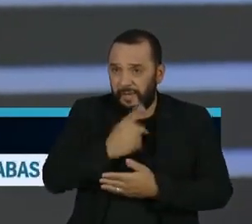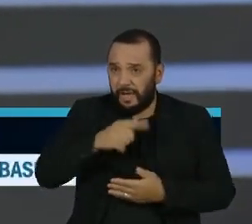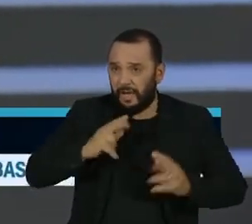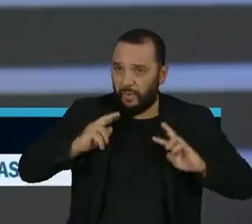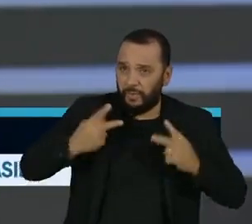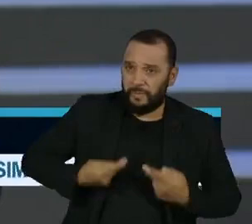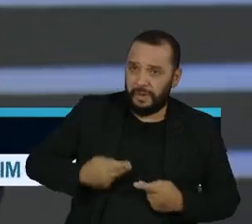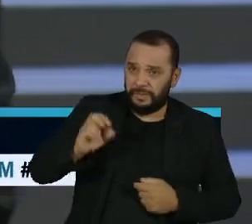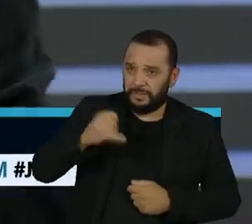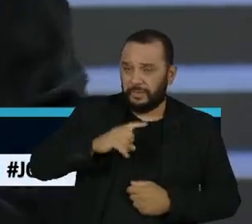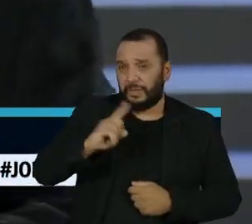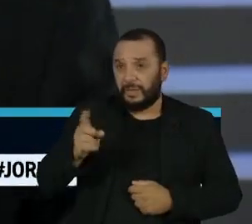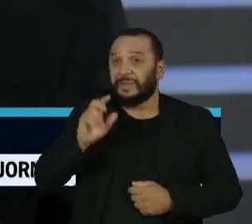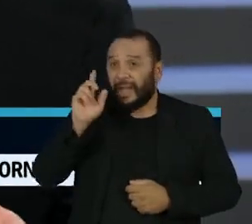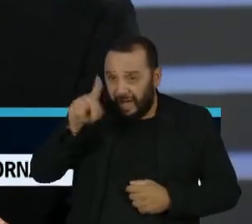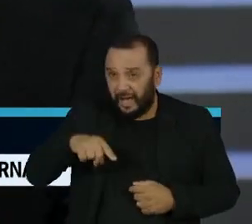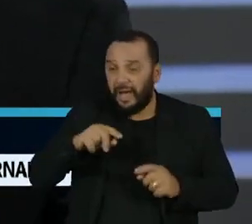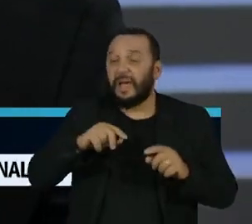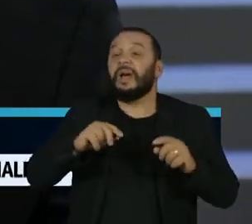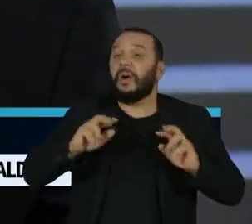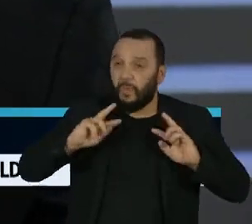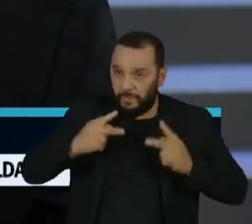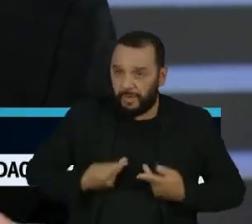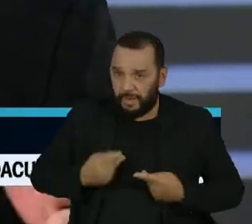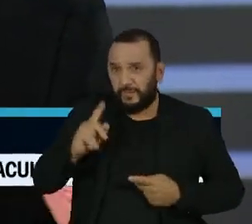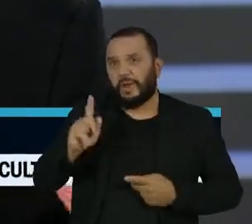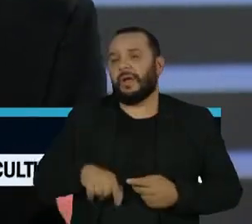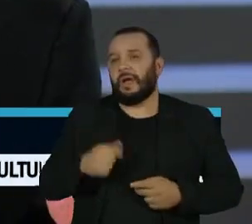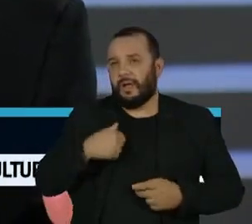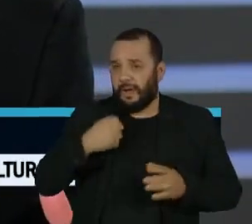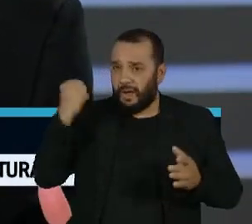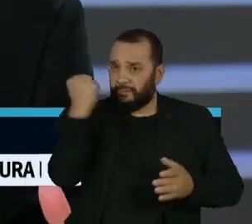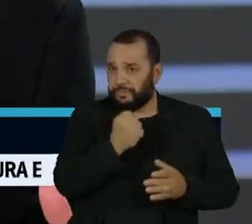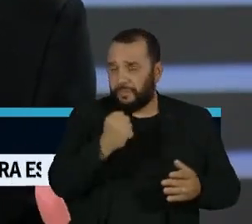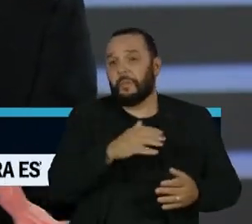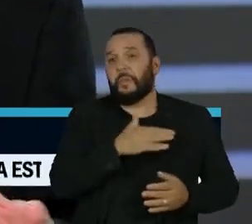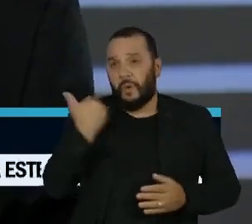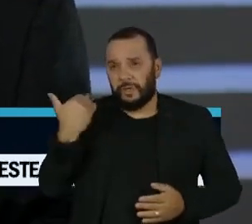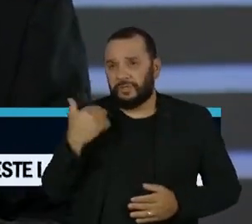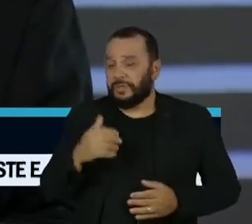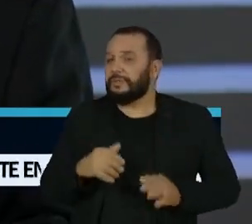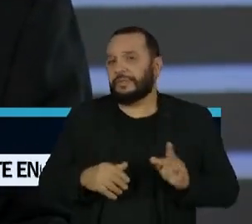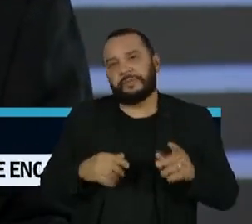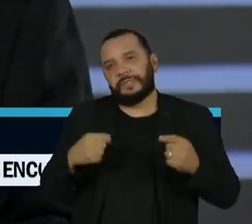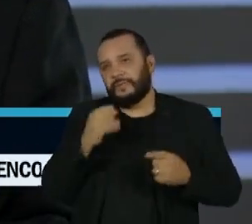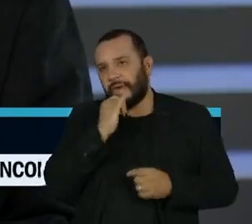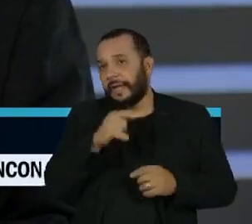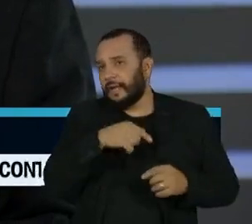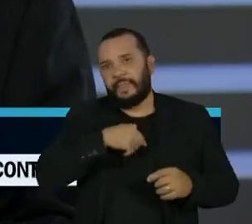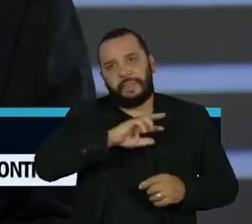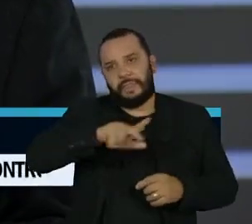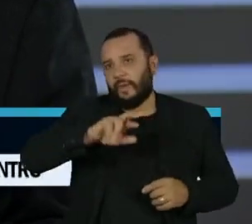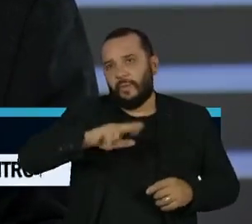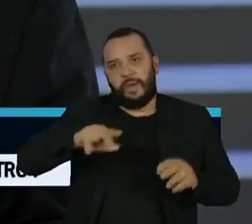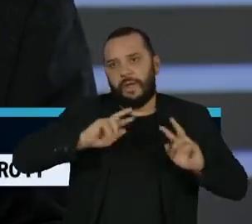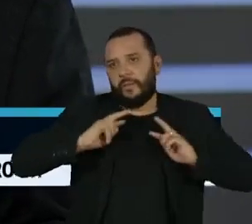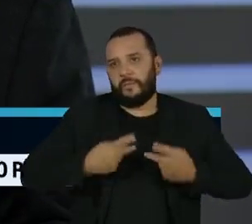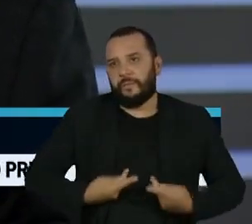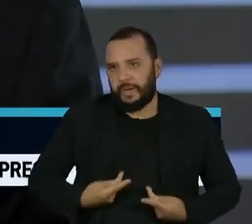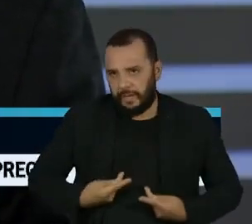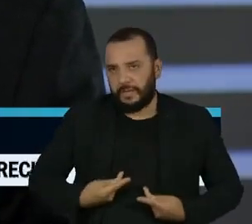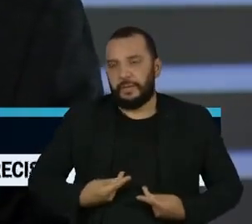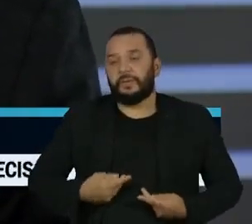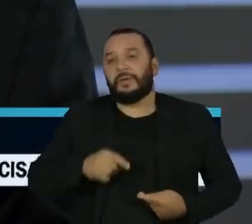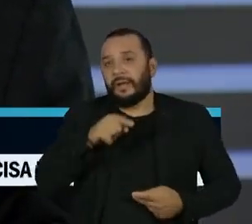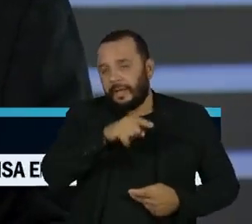Porque se é ser humano, é homicídio. Você tem que caracterizá-lo como não ser humano para poder tratá-lo como um ser que é